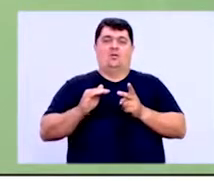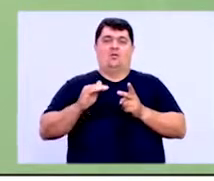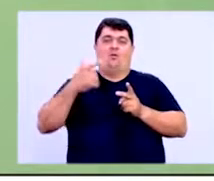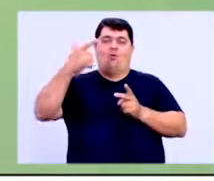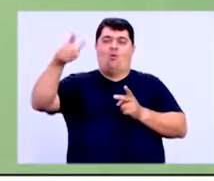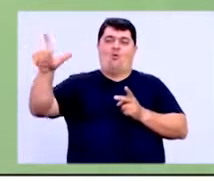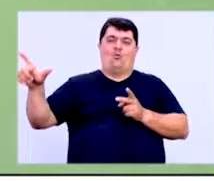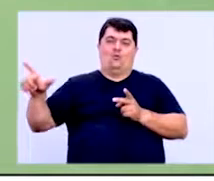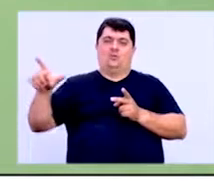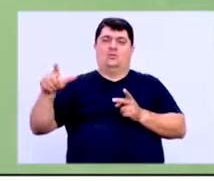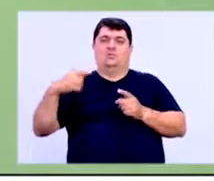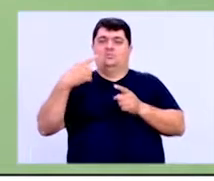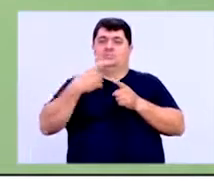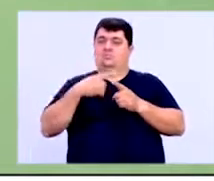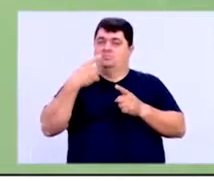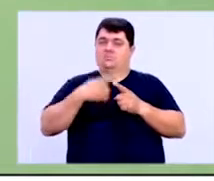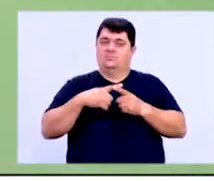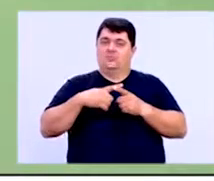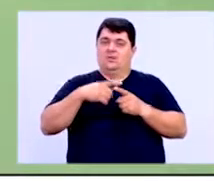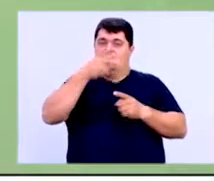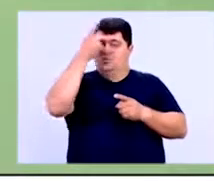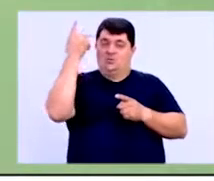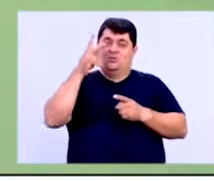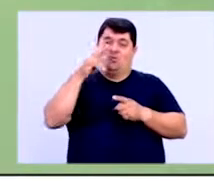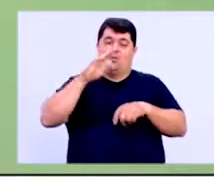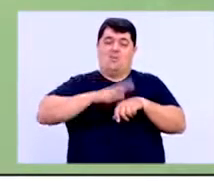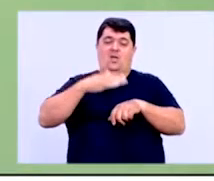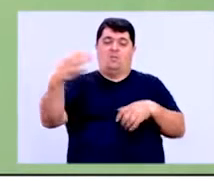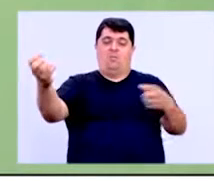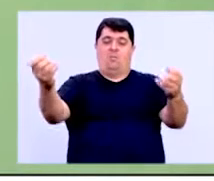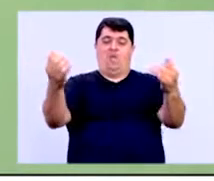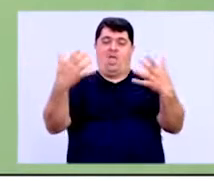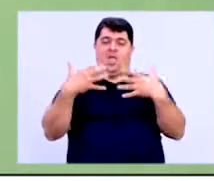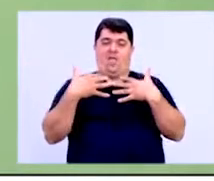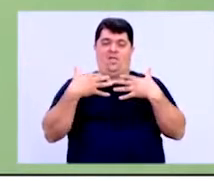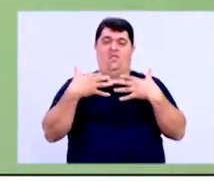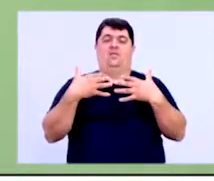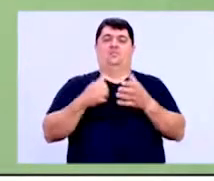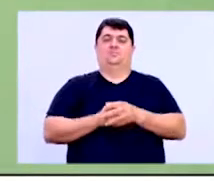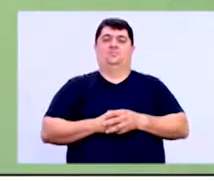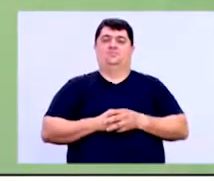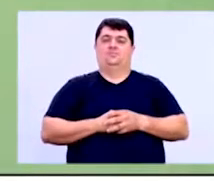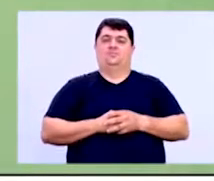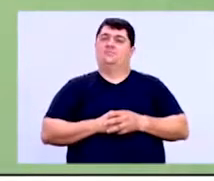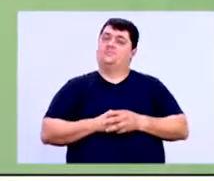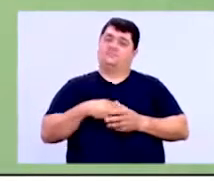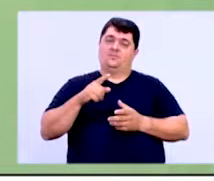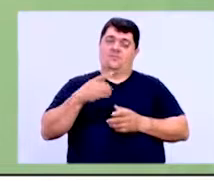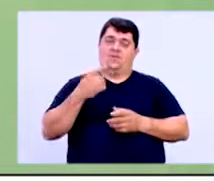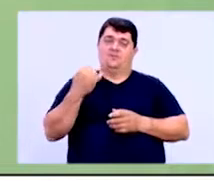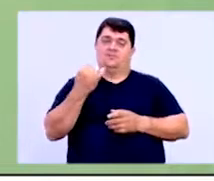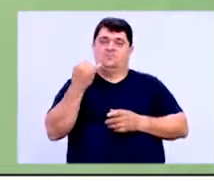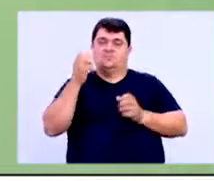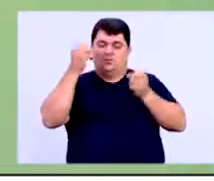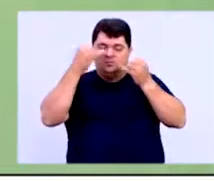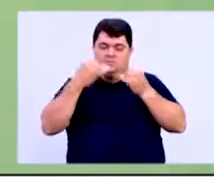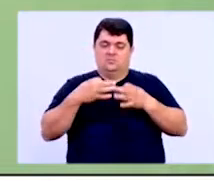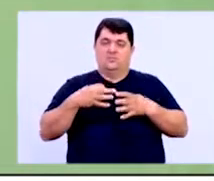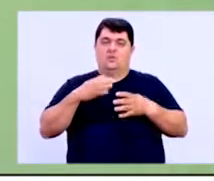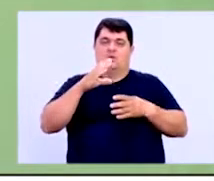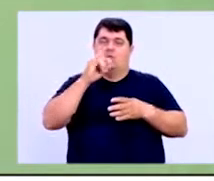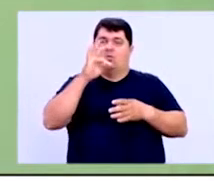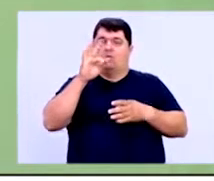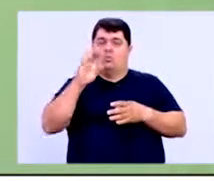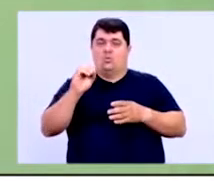concorrentes. E com isso, atrair consumidores. É isso. Então, como a gente vem falando desde o começo,